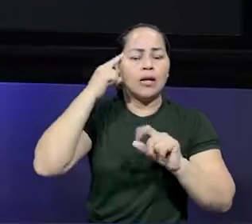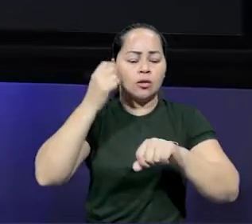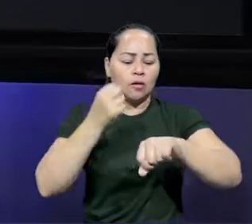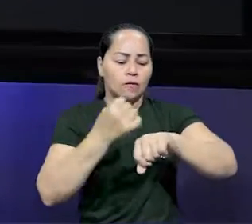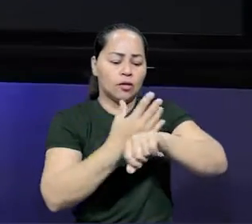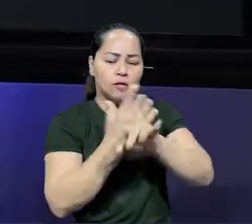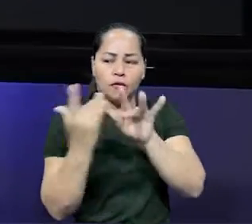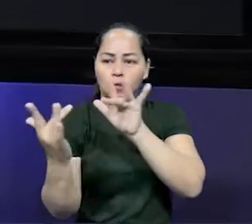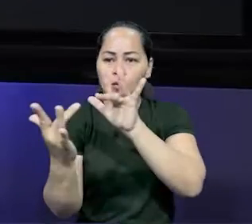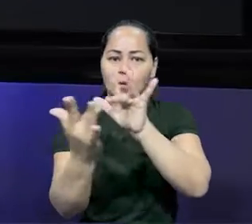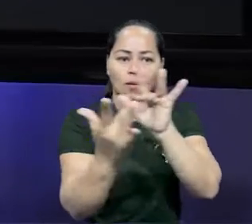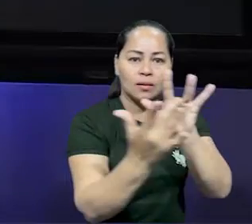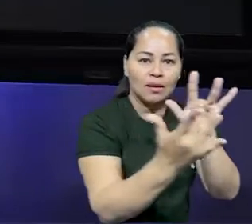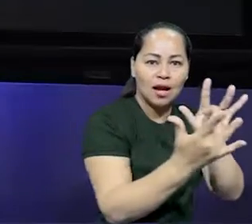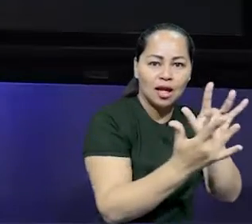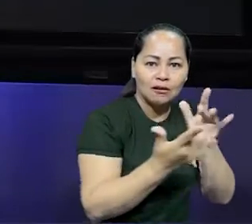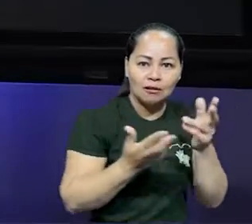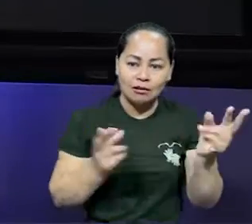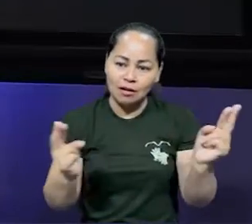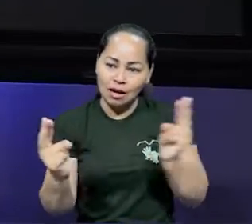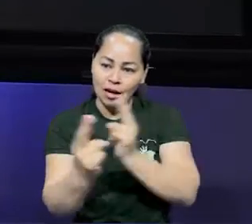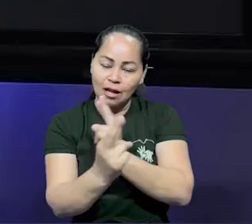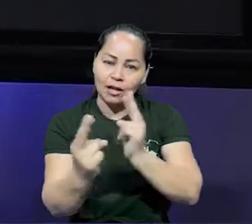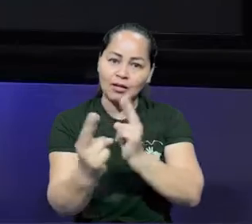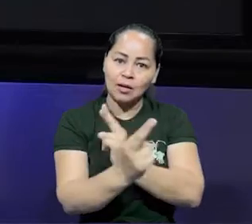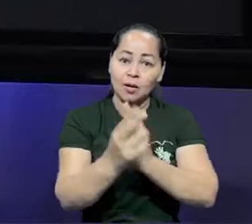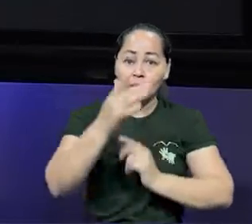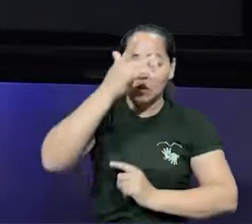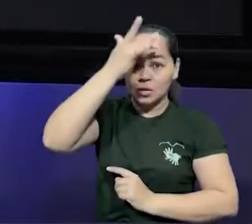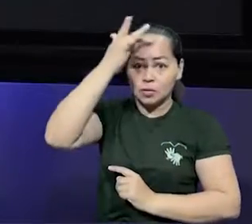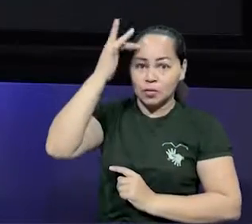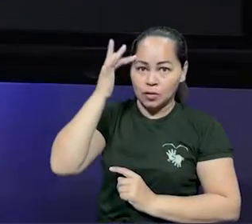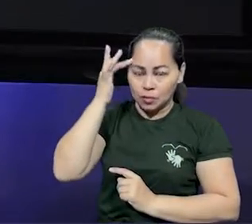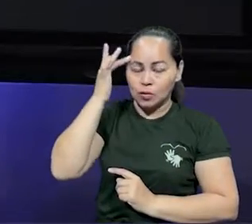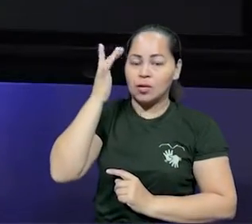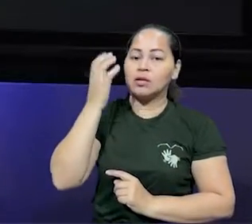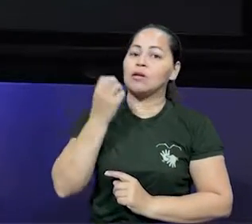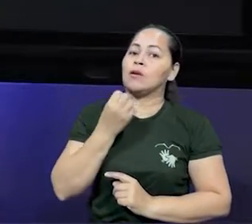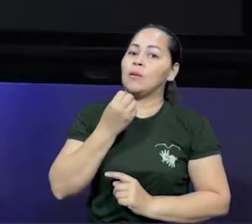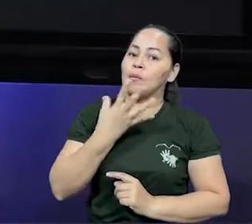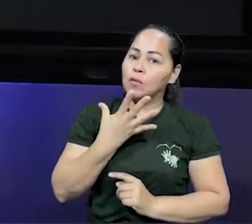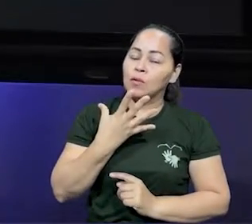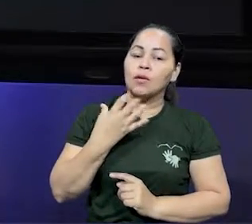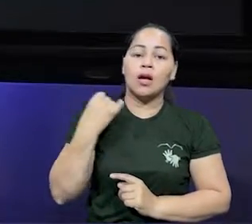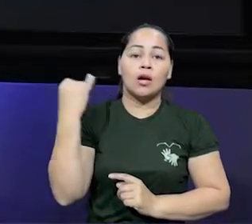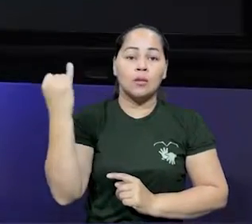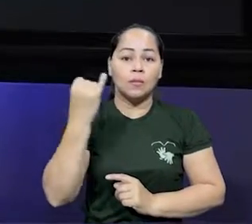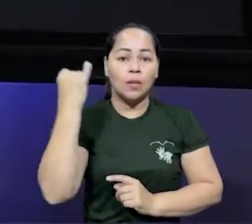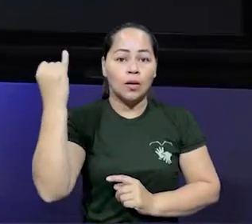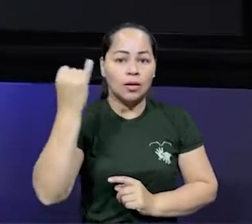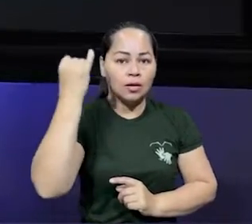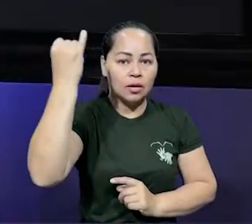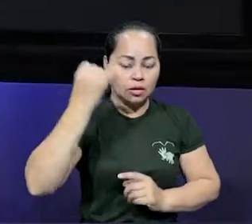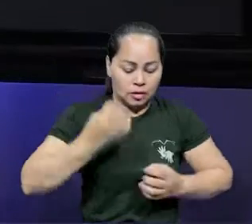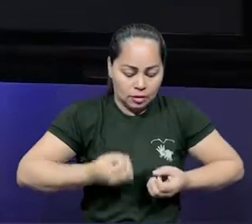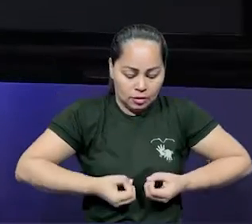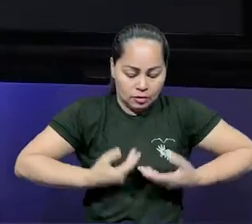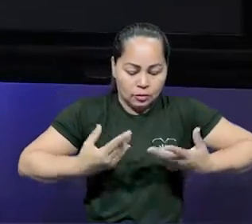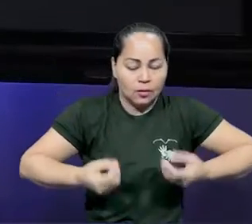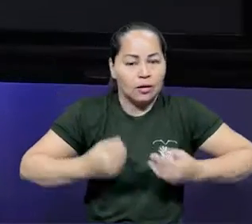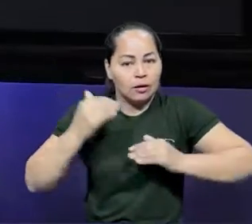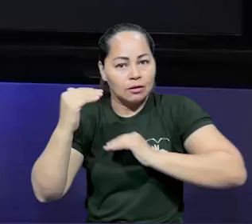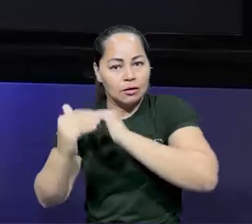relação com o outro, é que alternam-se outros aspectos que promovem o